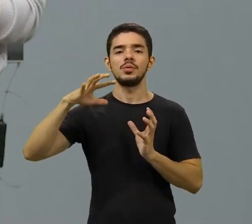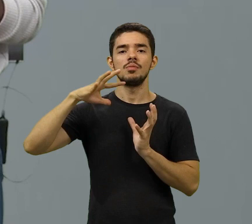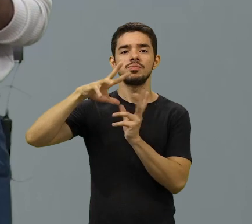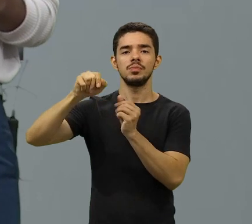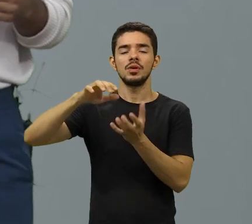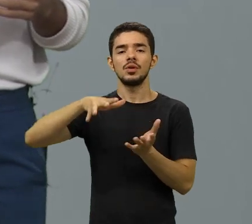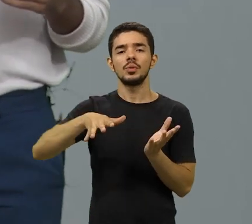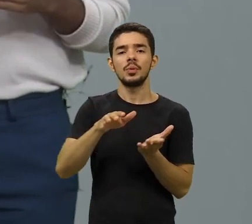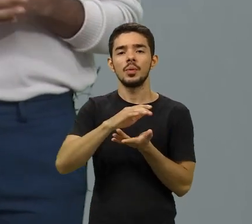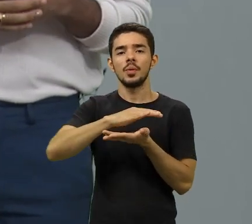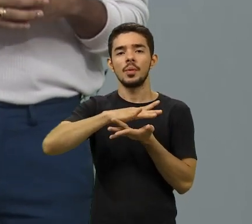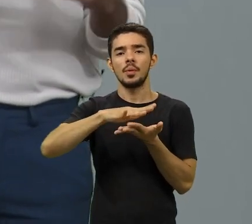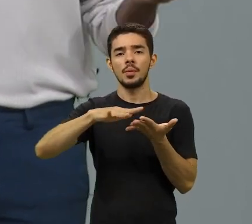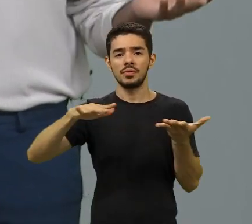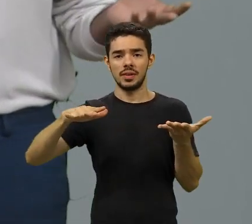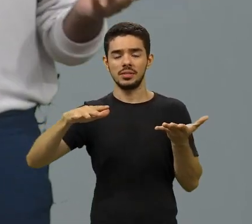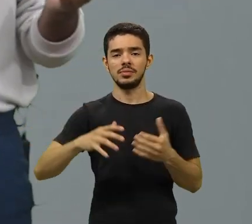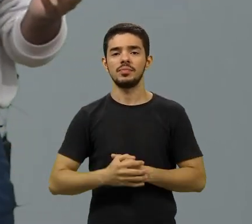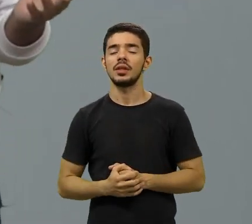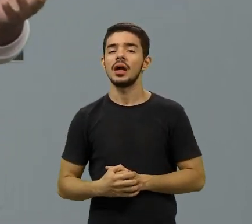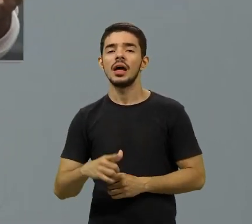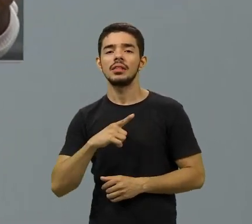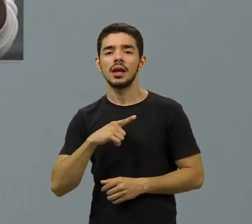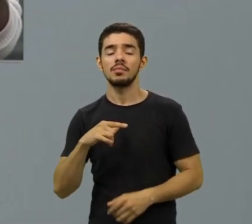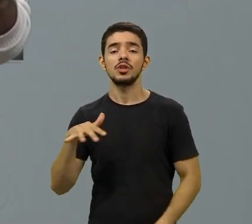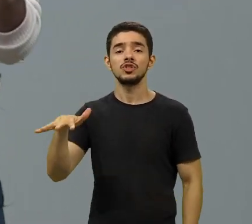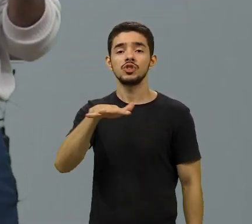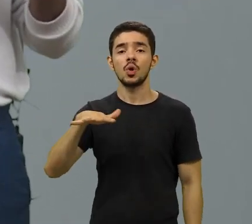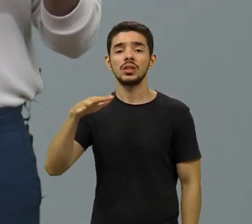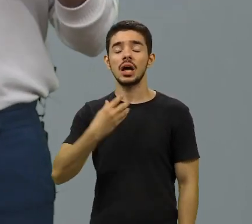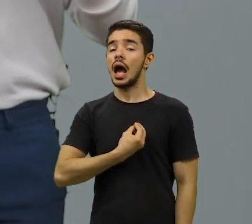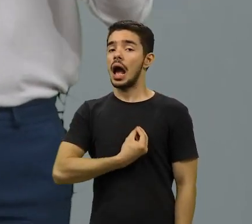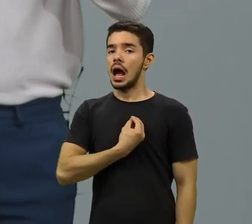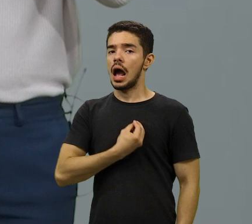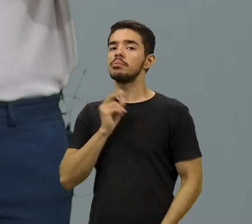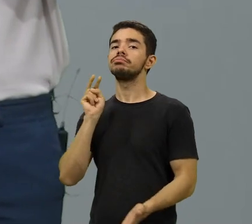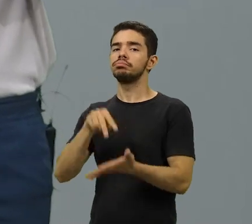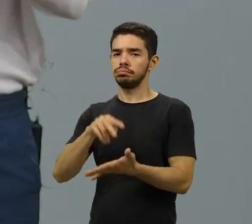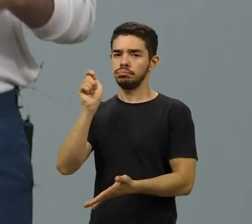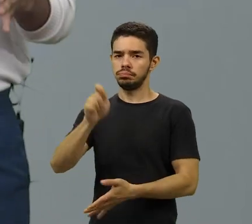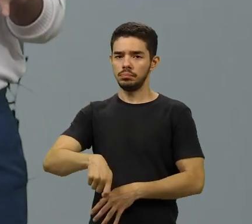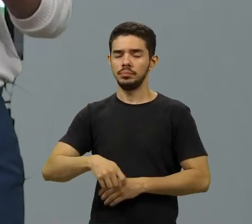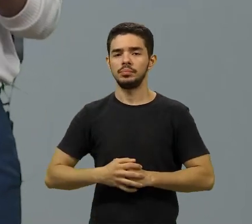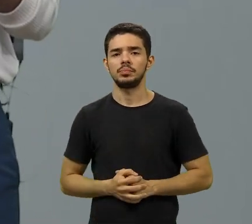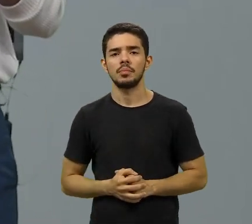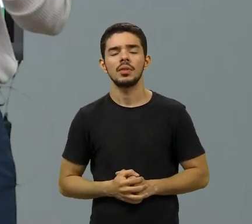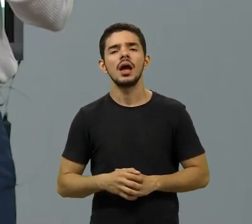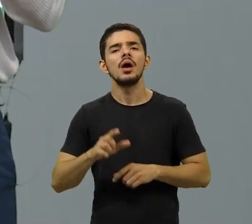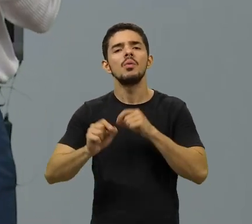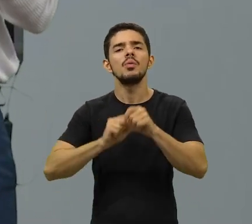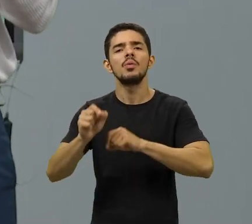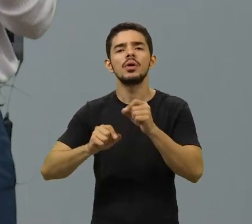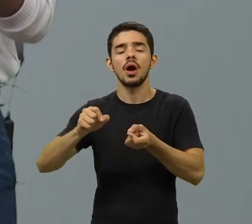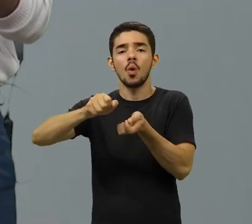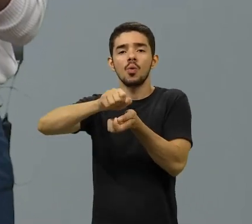do universo, que nós chamamos de zonas habitáveis. São zonas no universo que